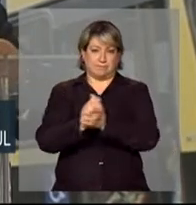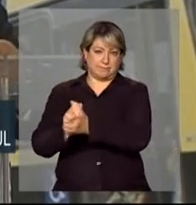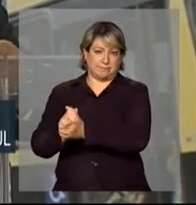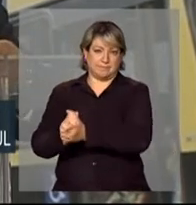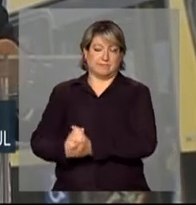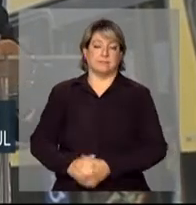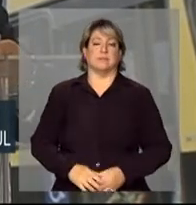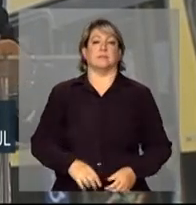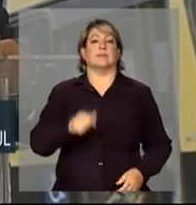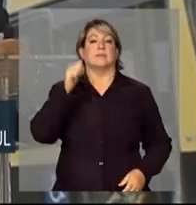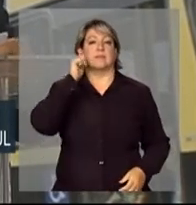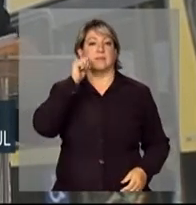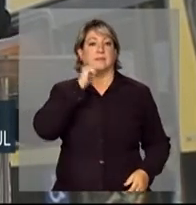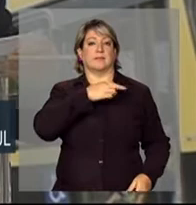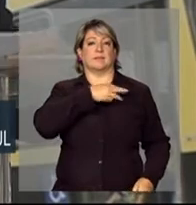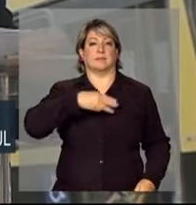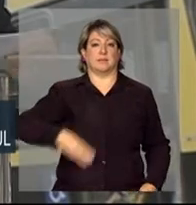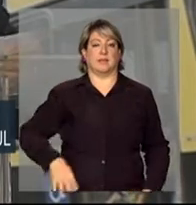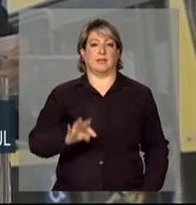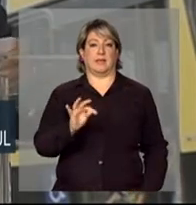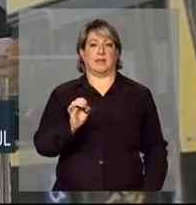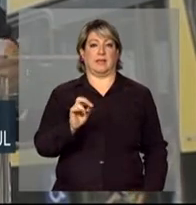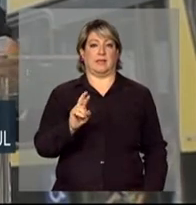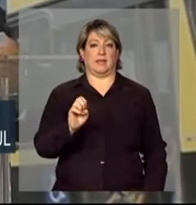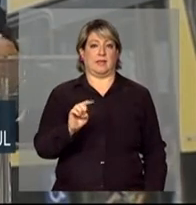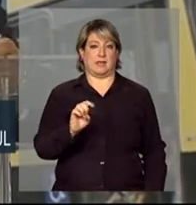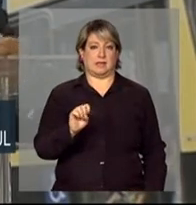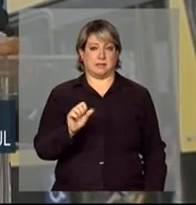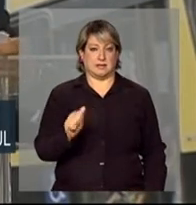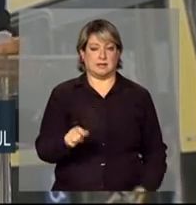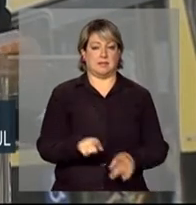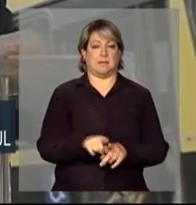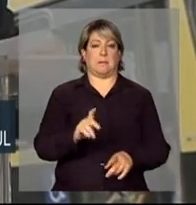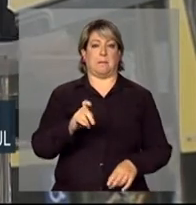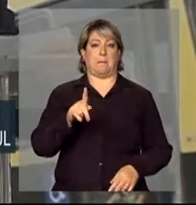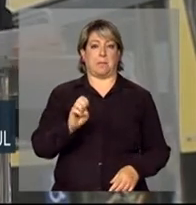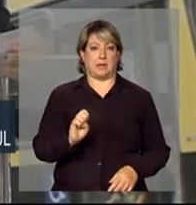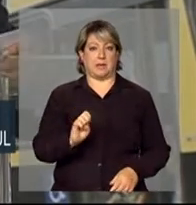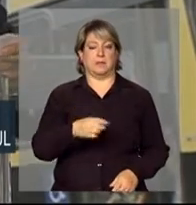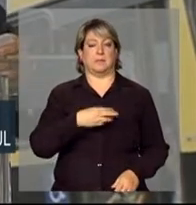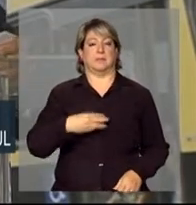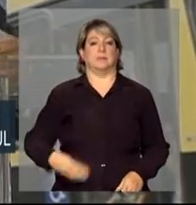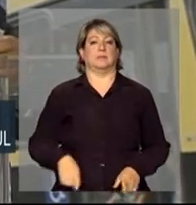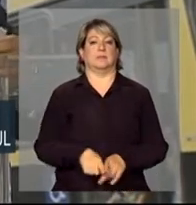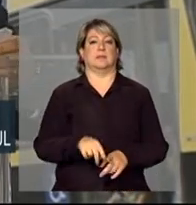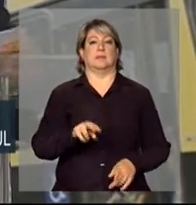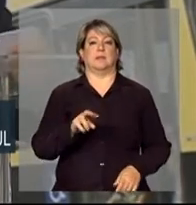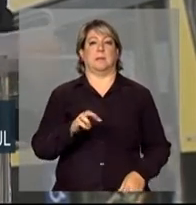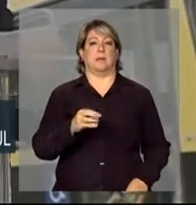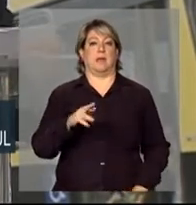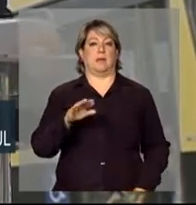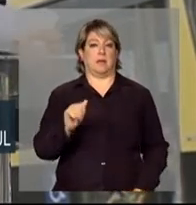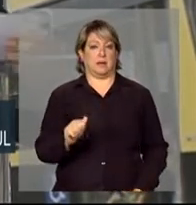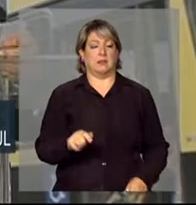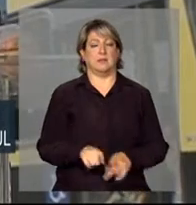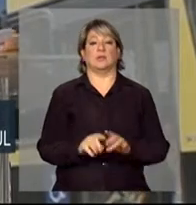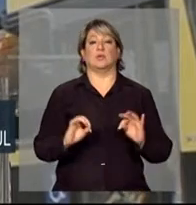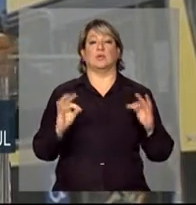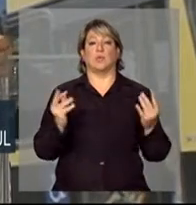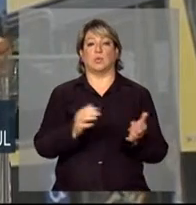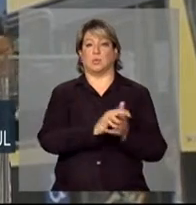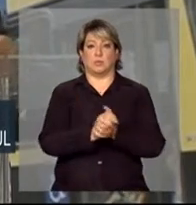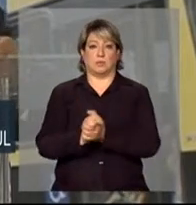cumprimentar a ministra Tereza Campelo, ministro Pepe Vargas, ministra Maria do Rosário, cumprimentar aqui a